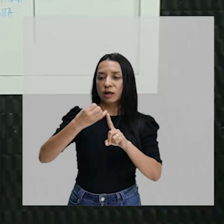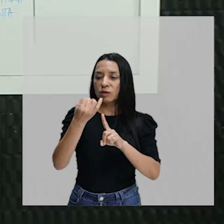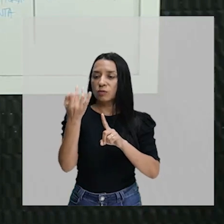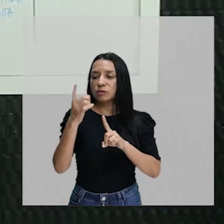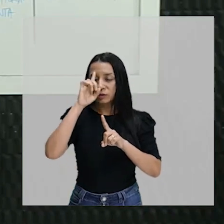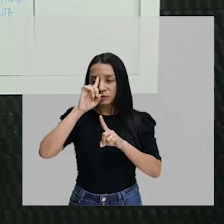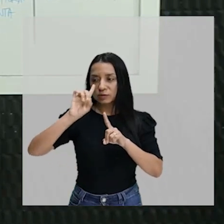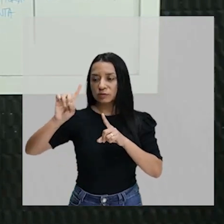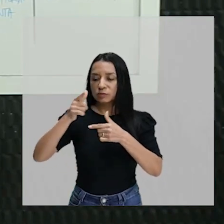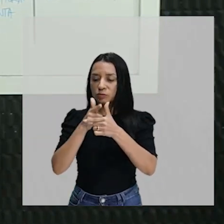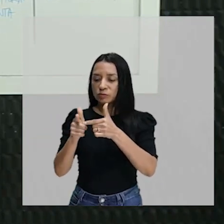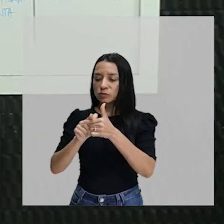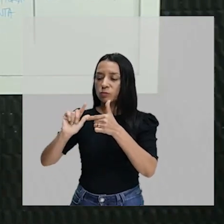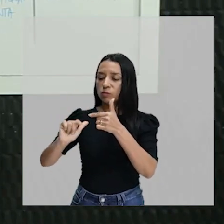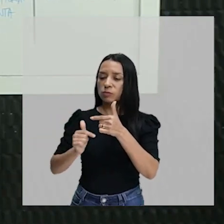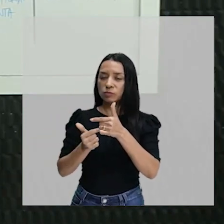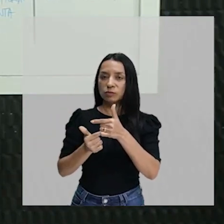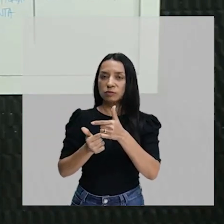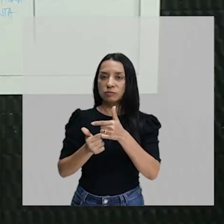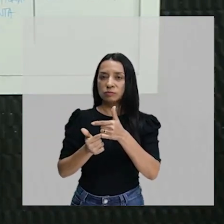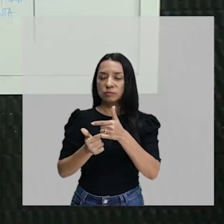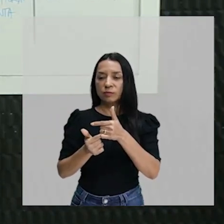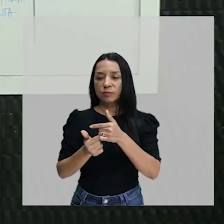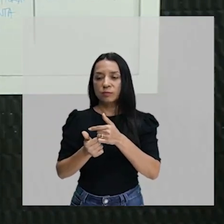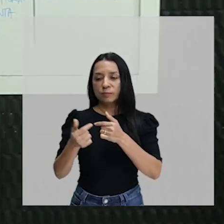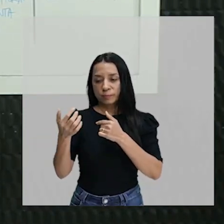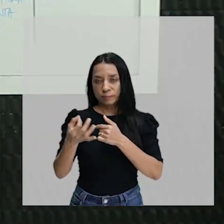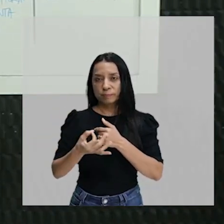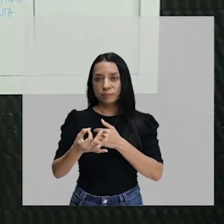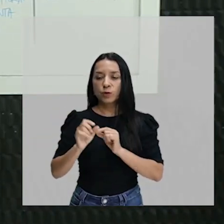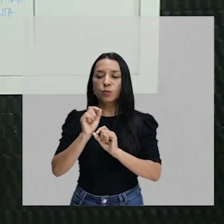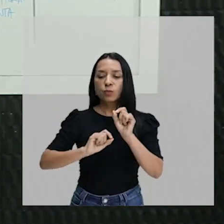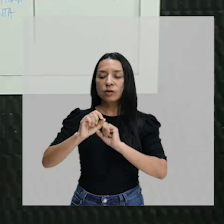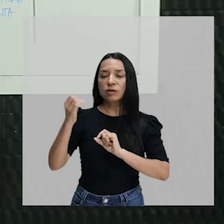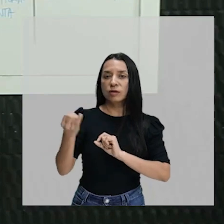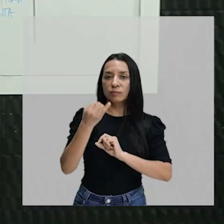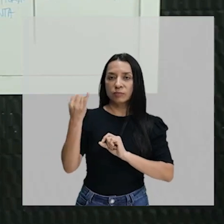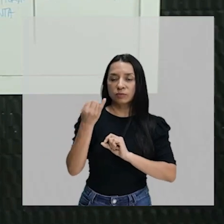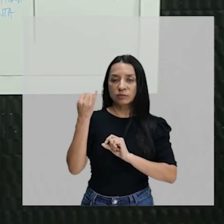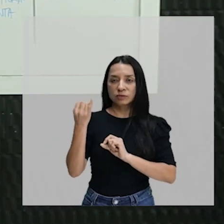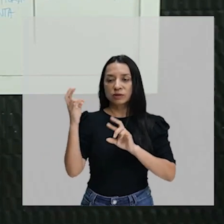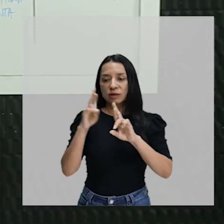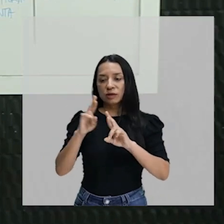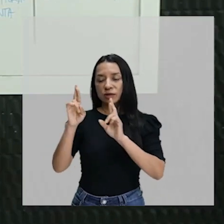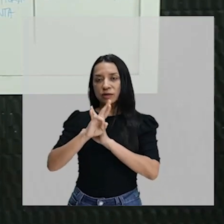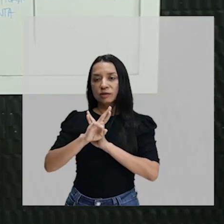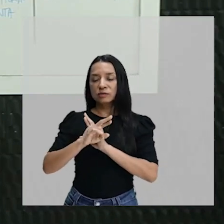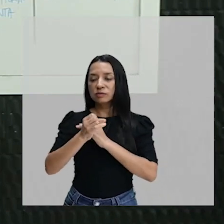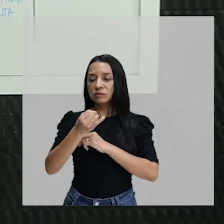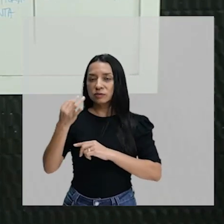de dias foi dividido por 2 certo galera O que é importantíssimo em relação as